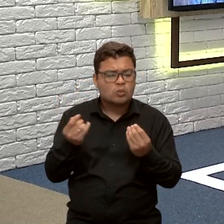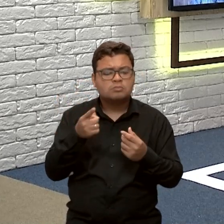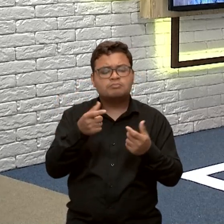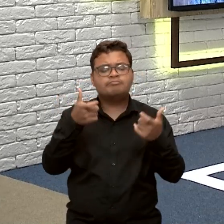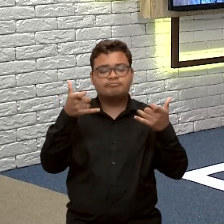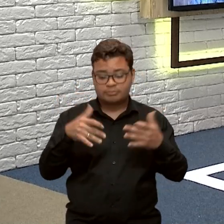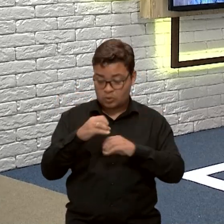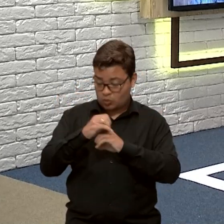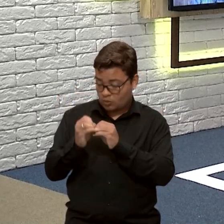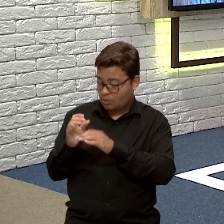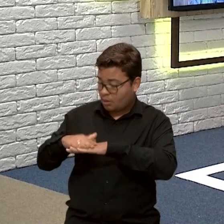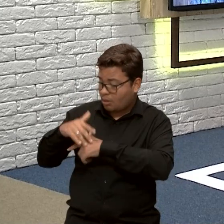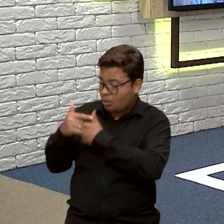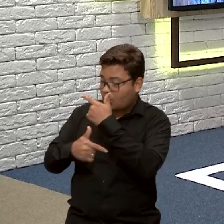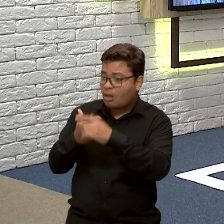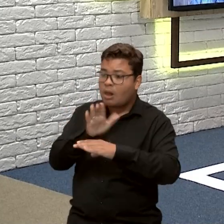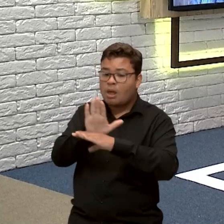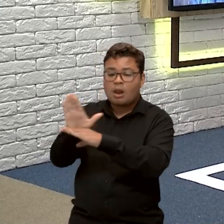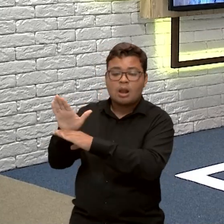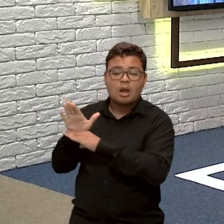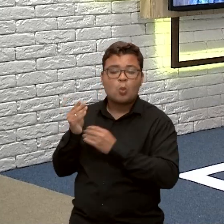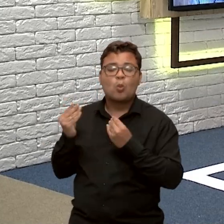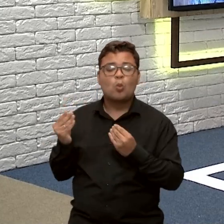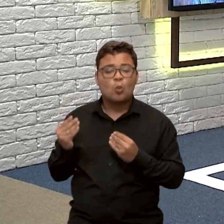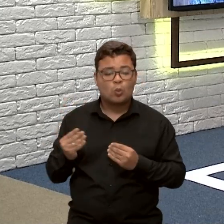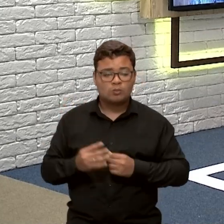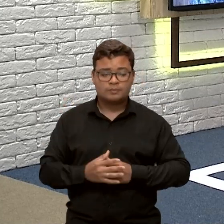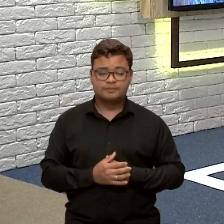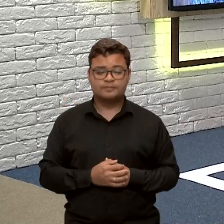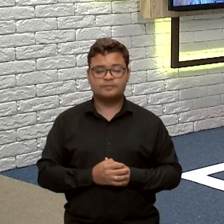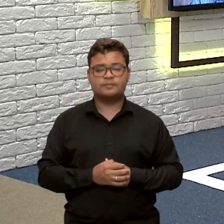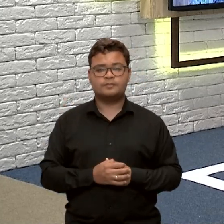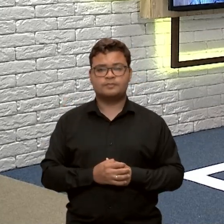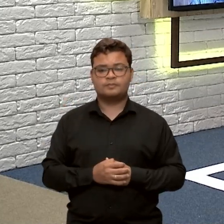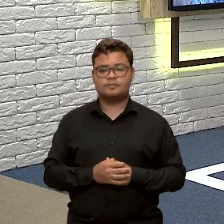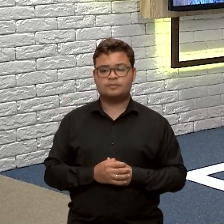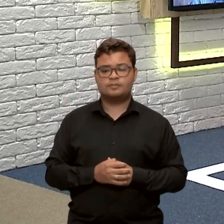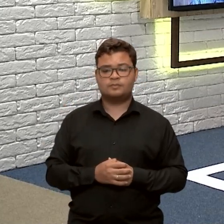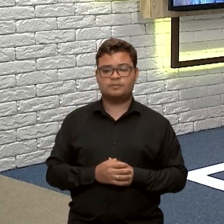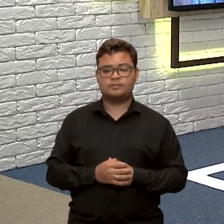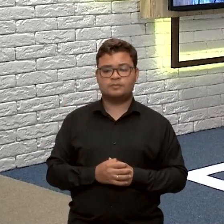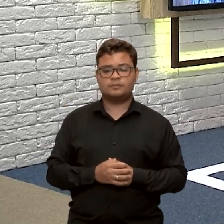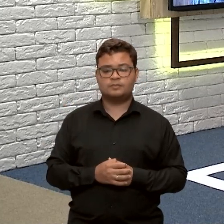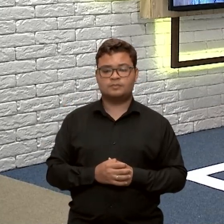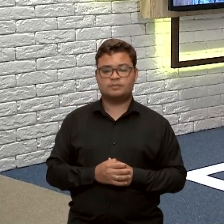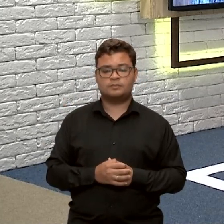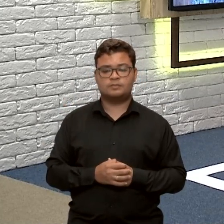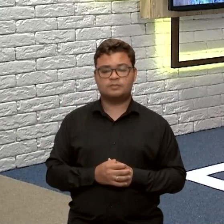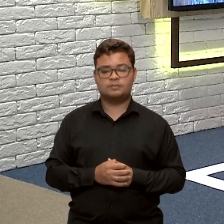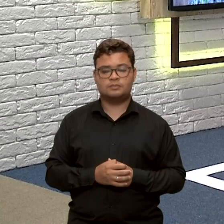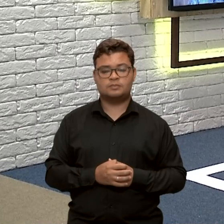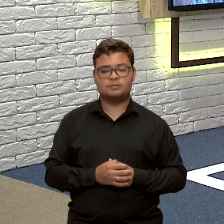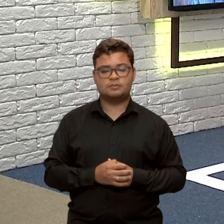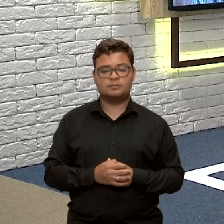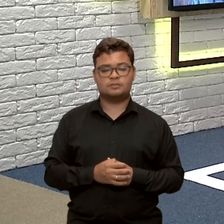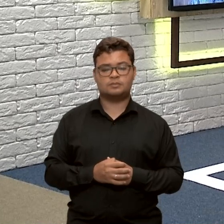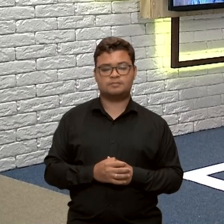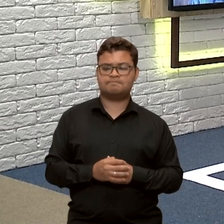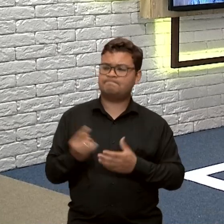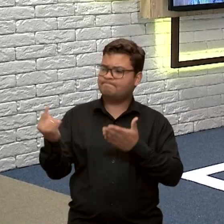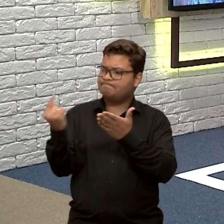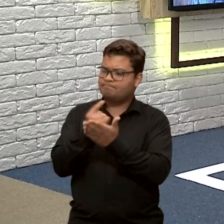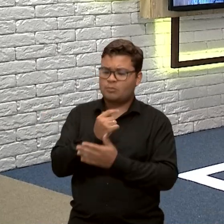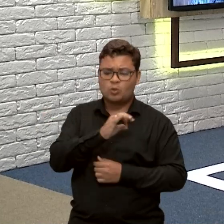poder público a pensar as políticas, né, que vão ser implementadas para prevenção dessa doença,